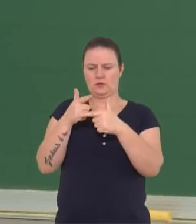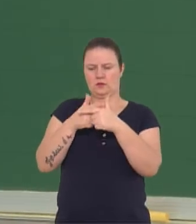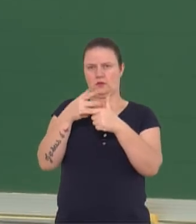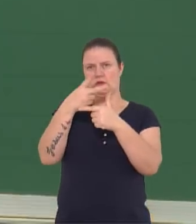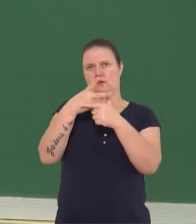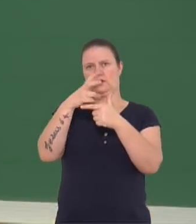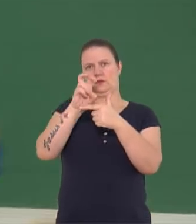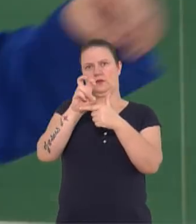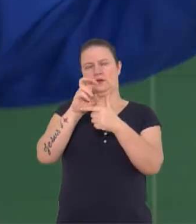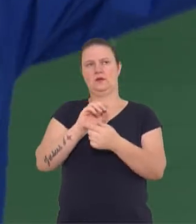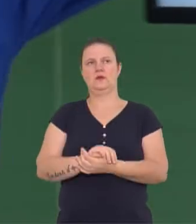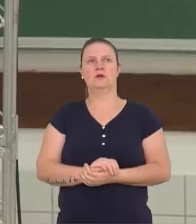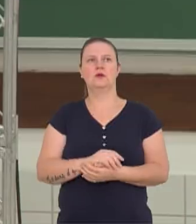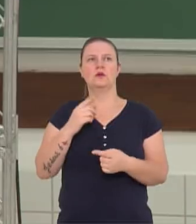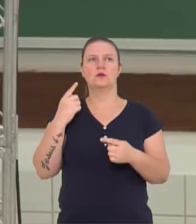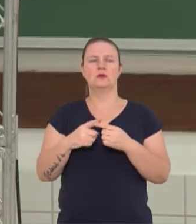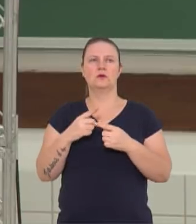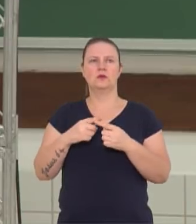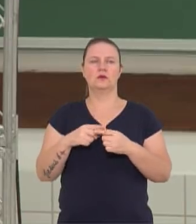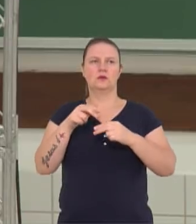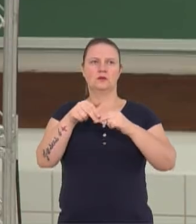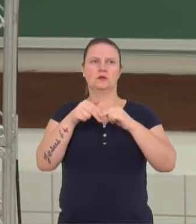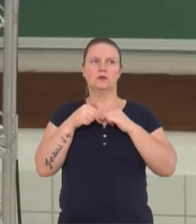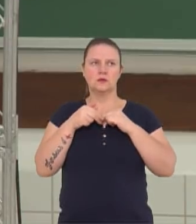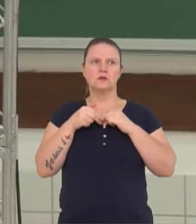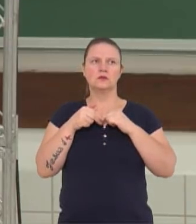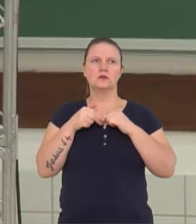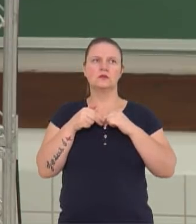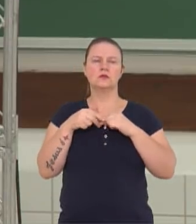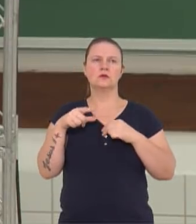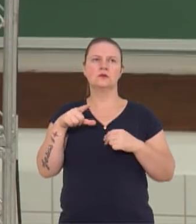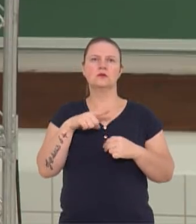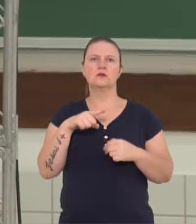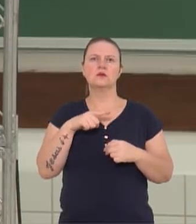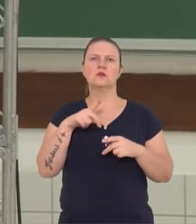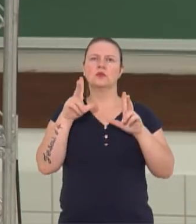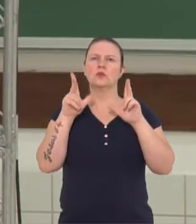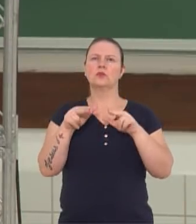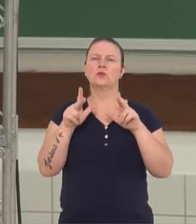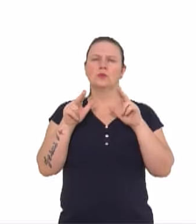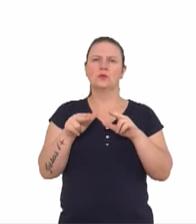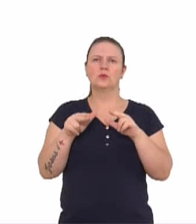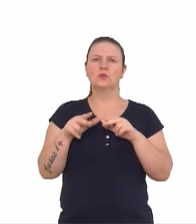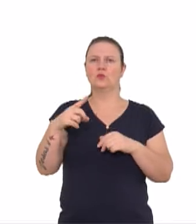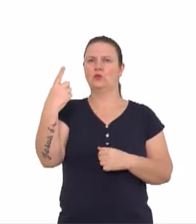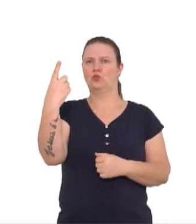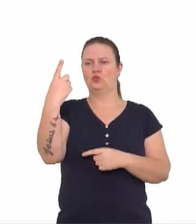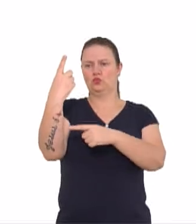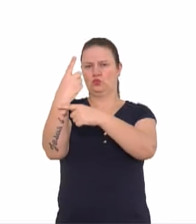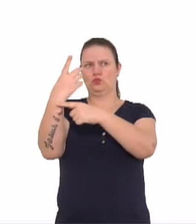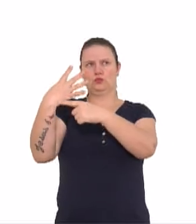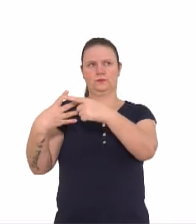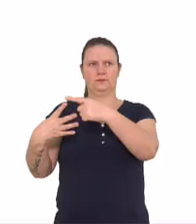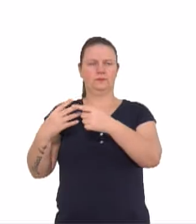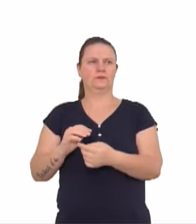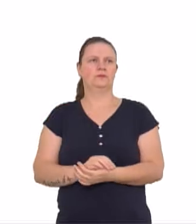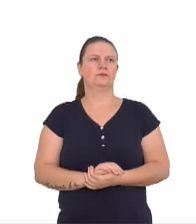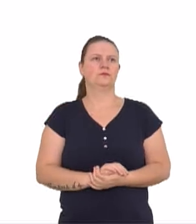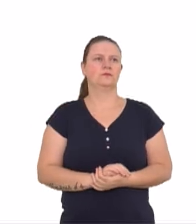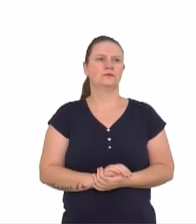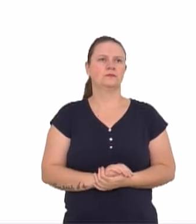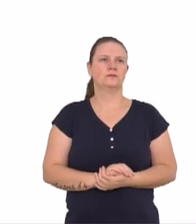25. Por isso que 25 centésimos é a mesma coisa que 1/4. Tudo bem,